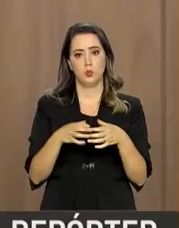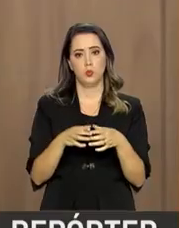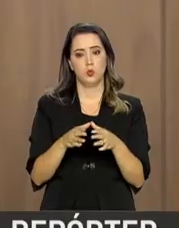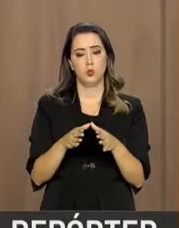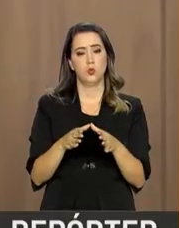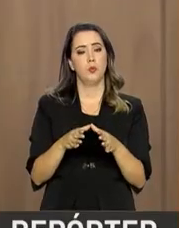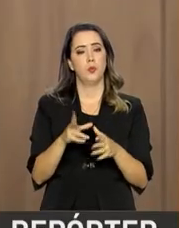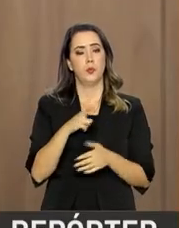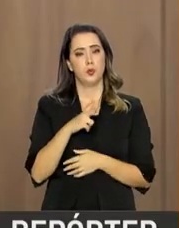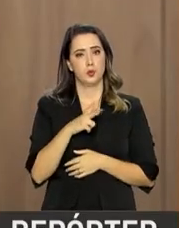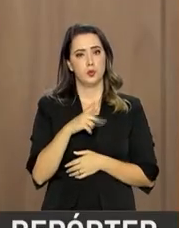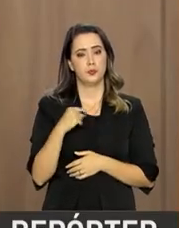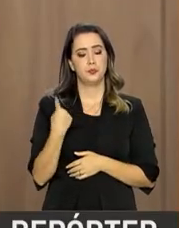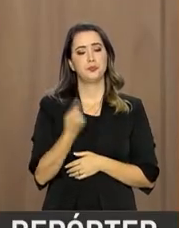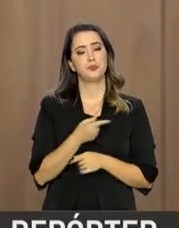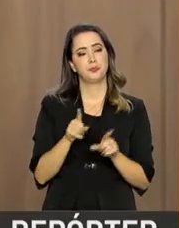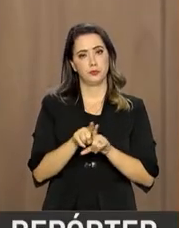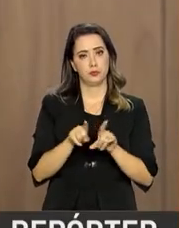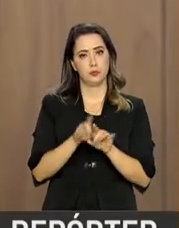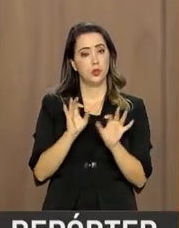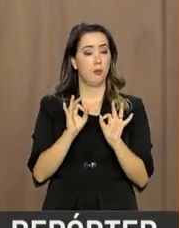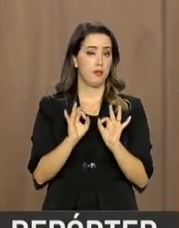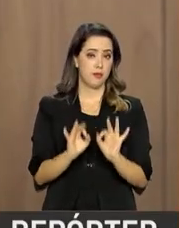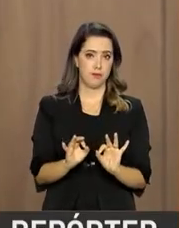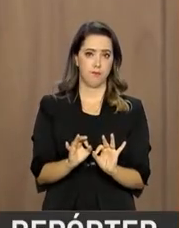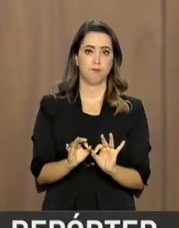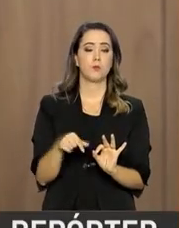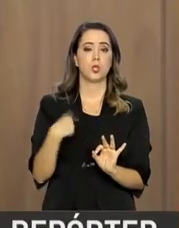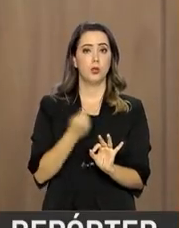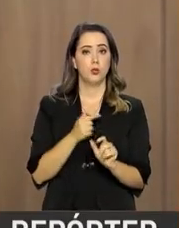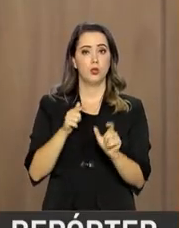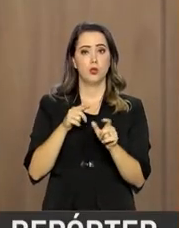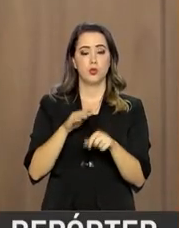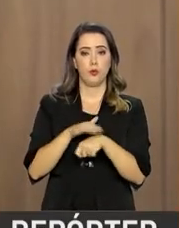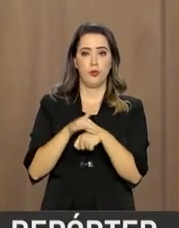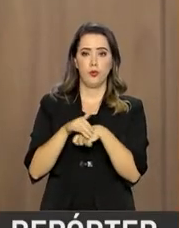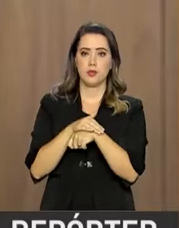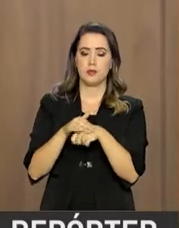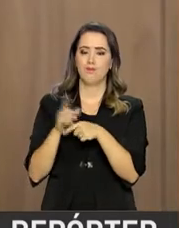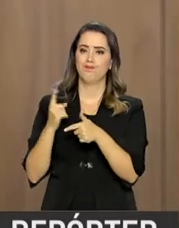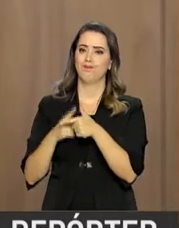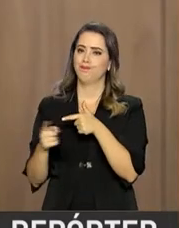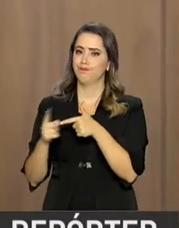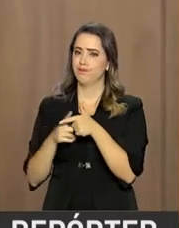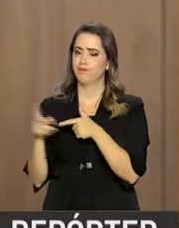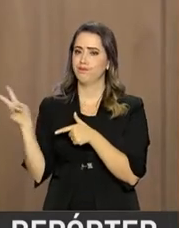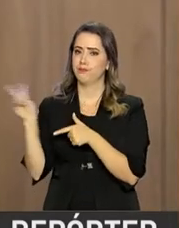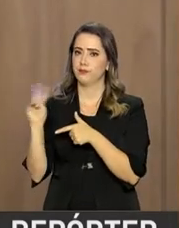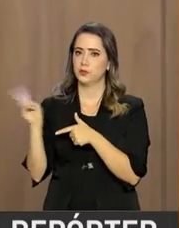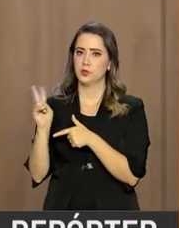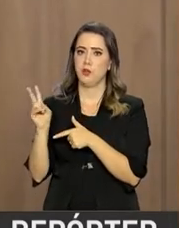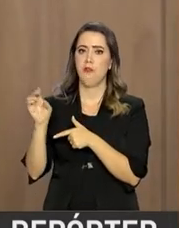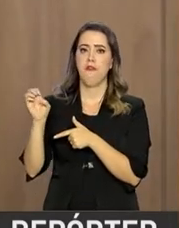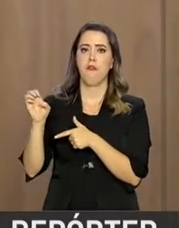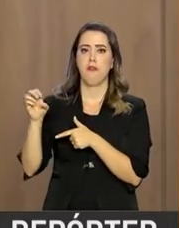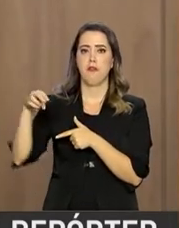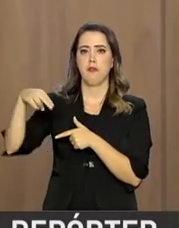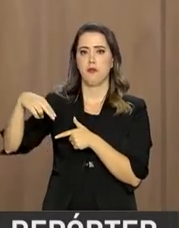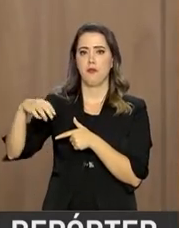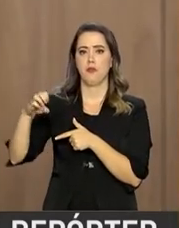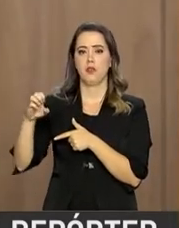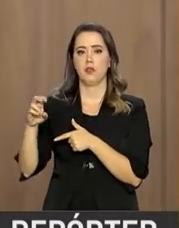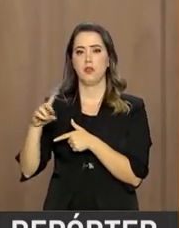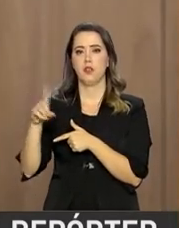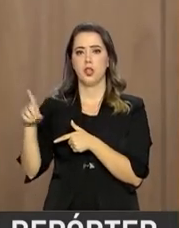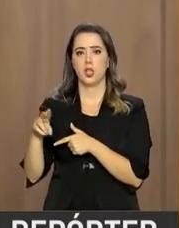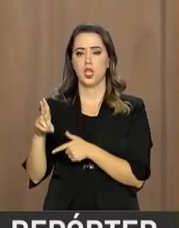e também evidentemente tratamos da situação da venezuela é é uma este